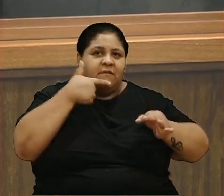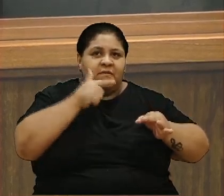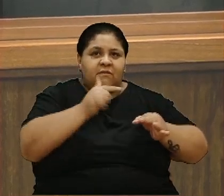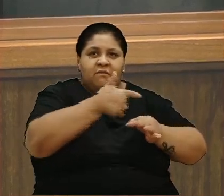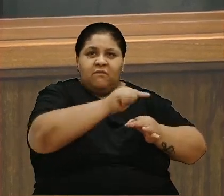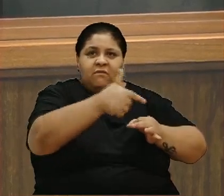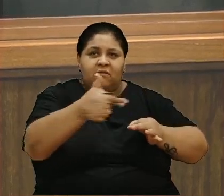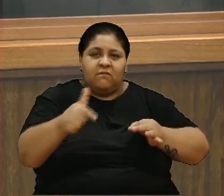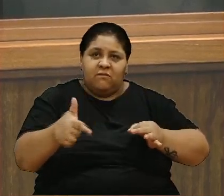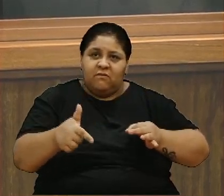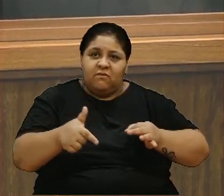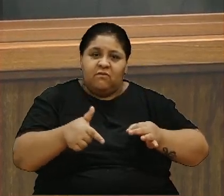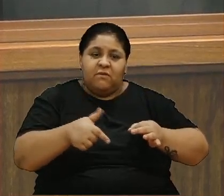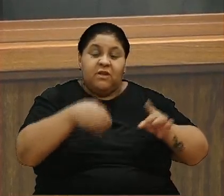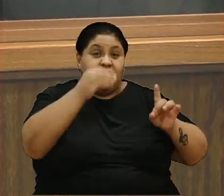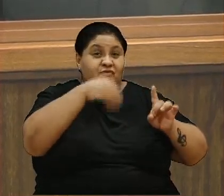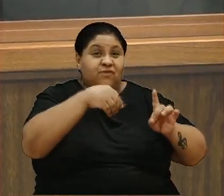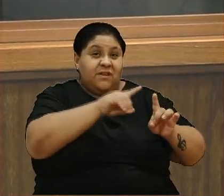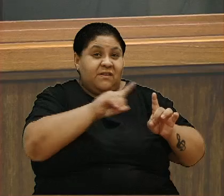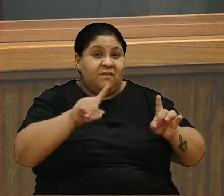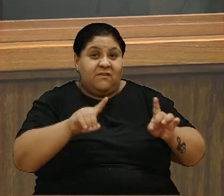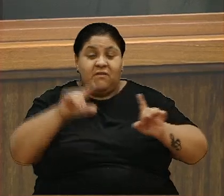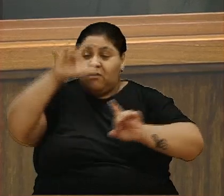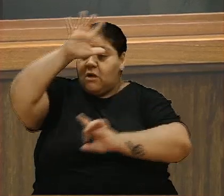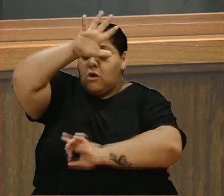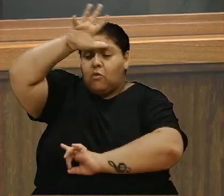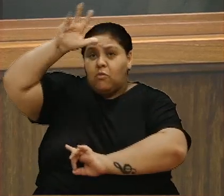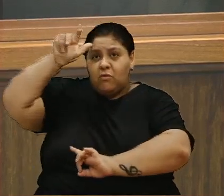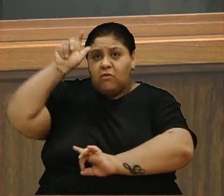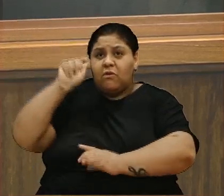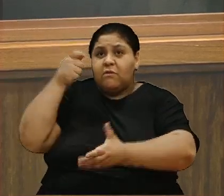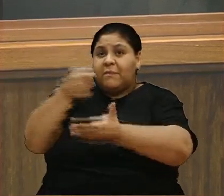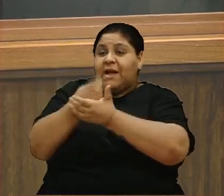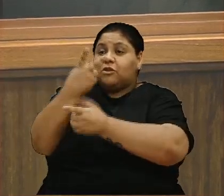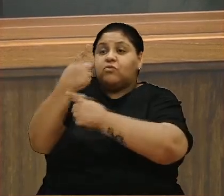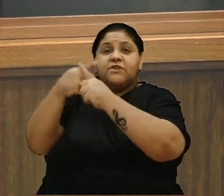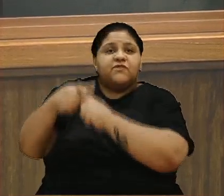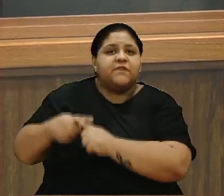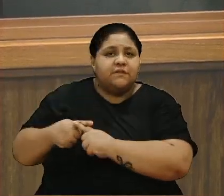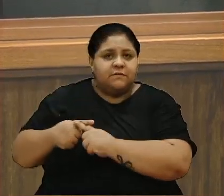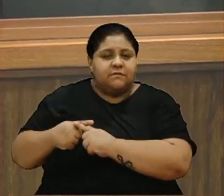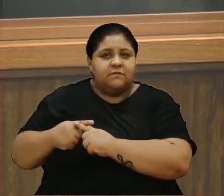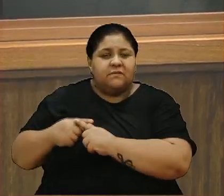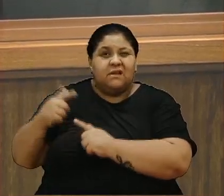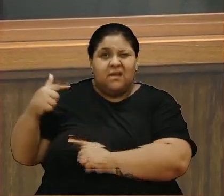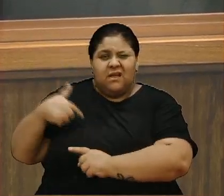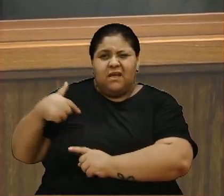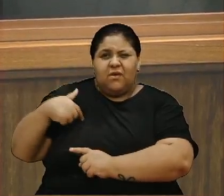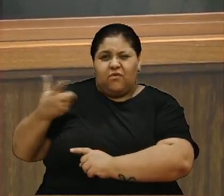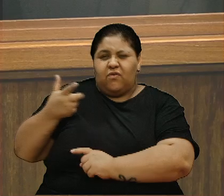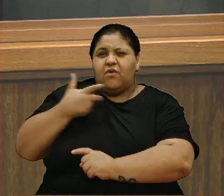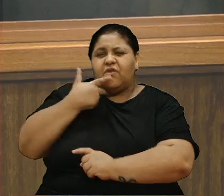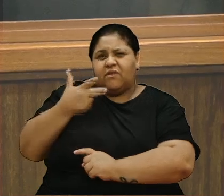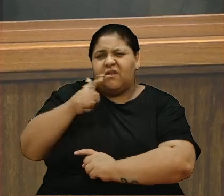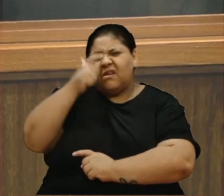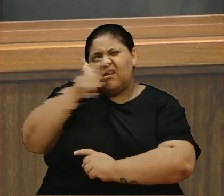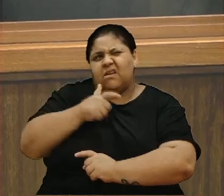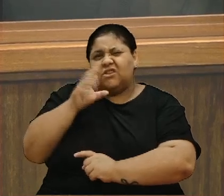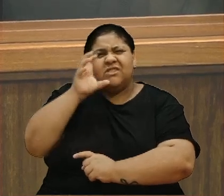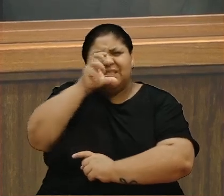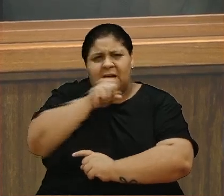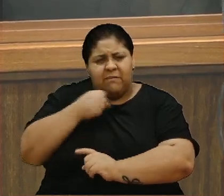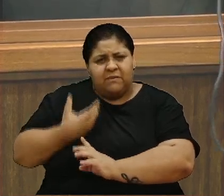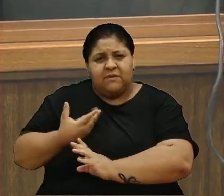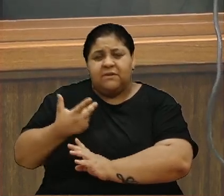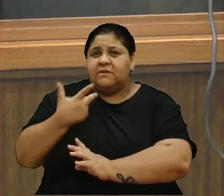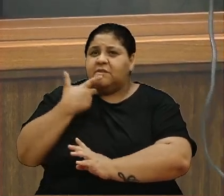mais vulneráveis não. E o município paga 2 vezes. Até eu queria comentar, acho que foi sábado,